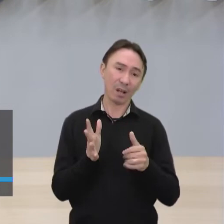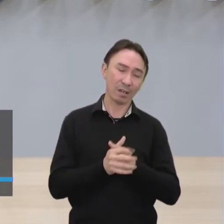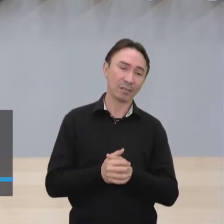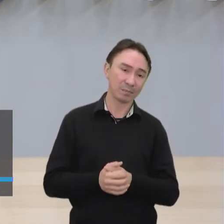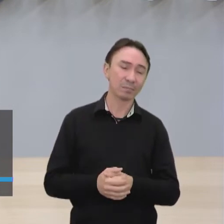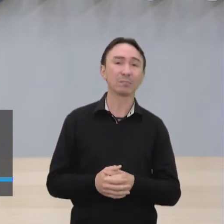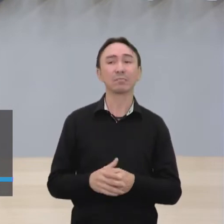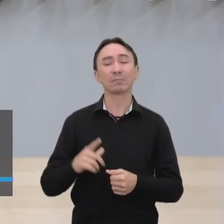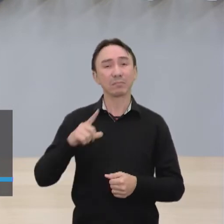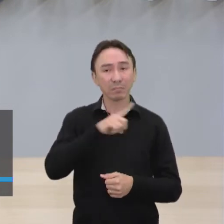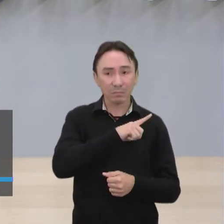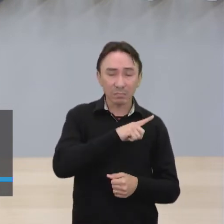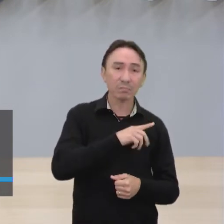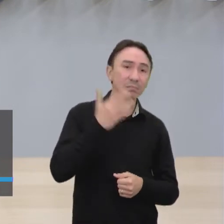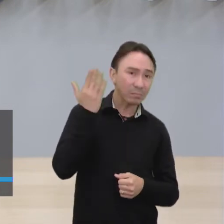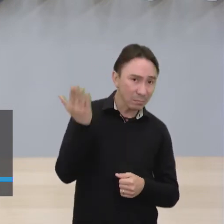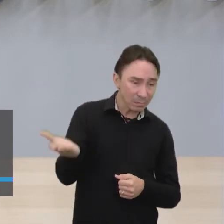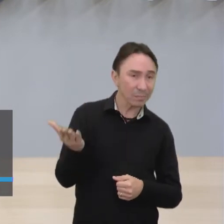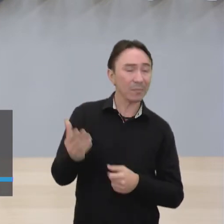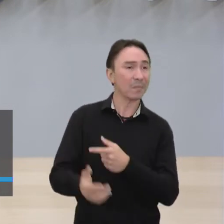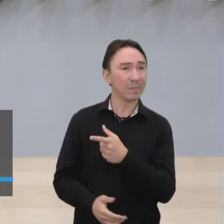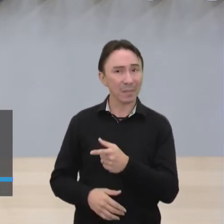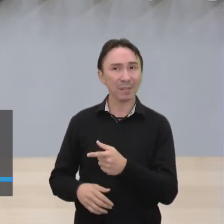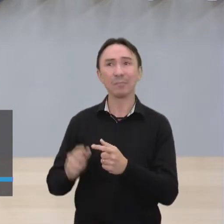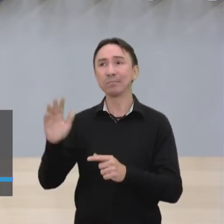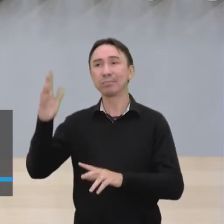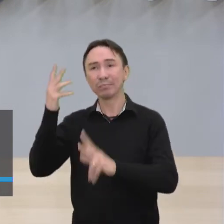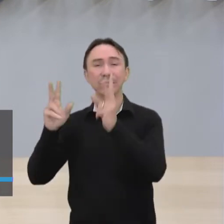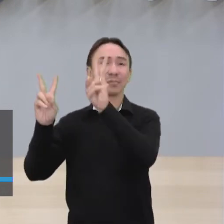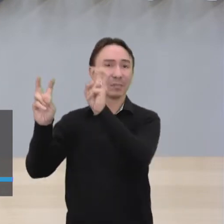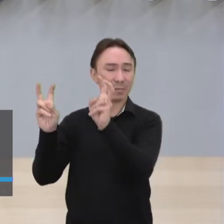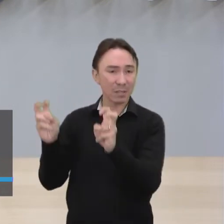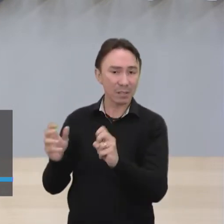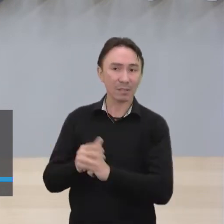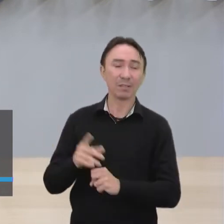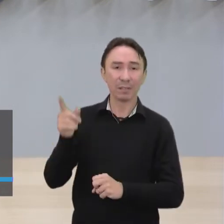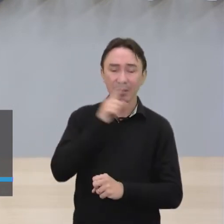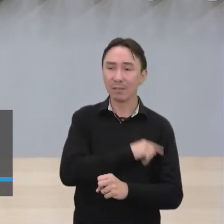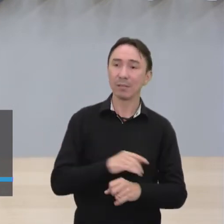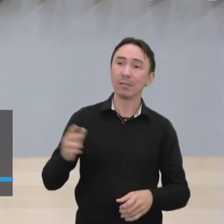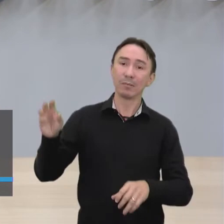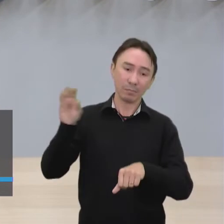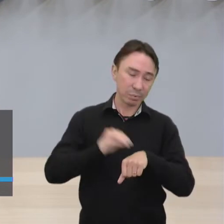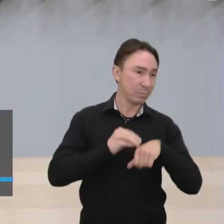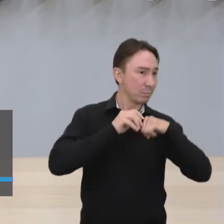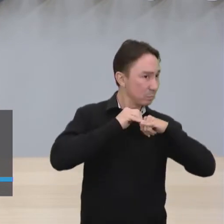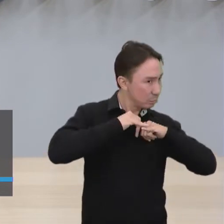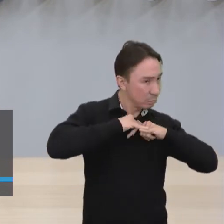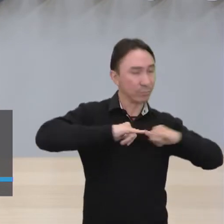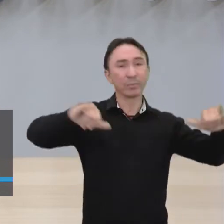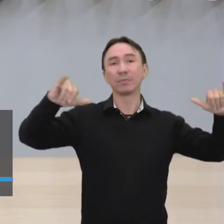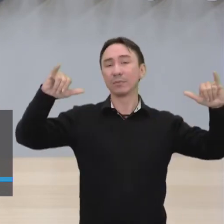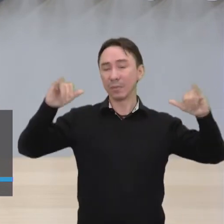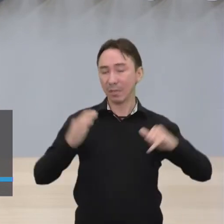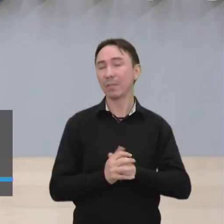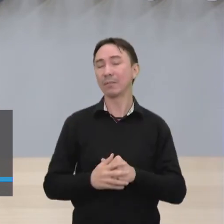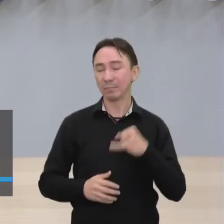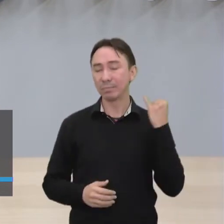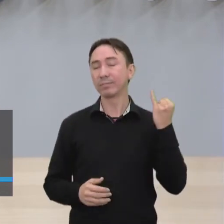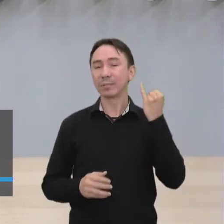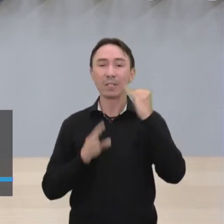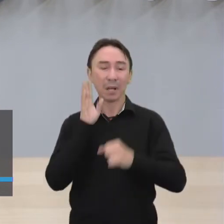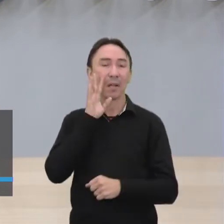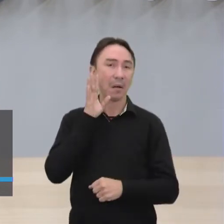questões da comunidade num veículo que tem uma ampla cobertura, né, divulgação. Muito legal. E aí